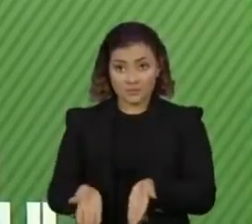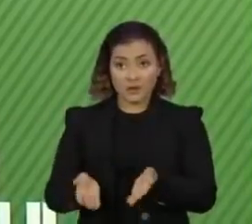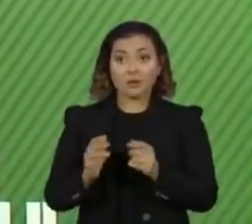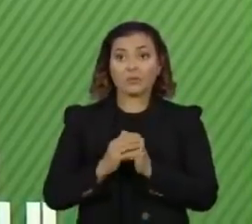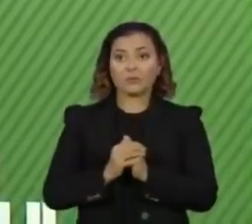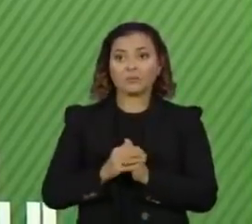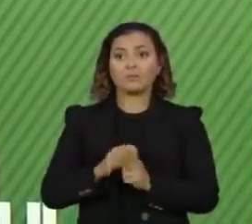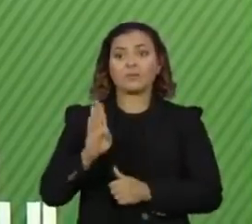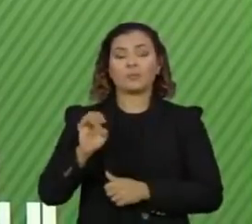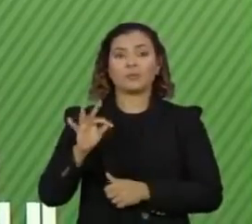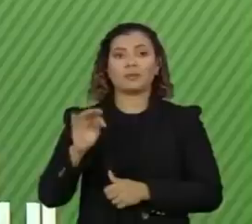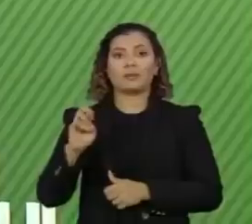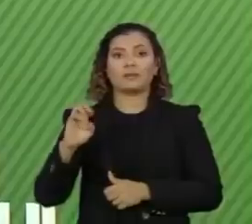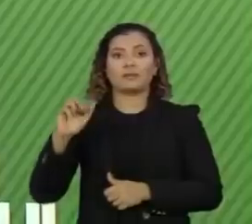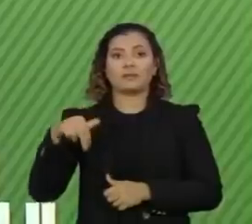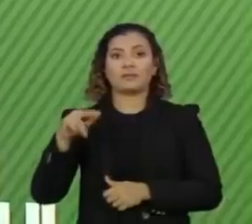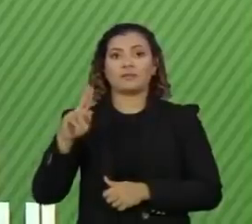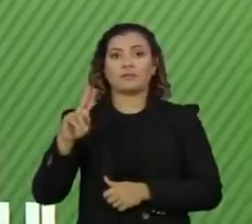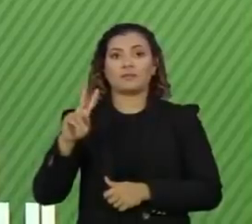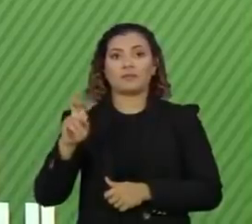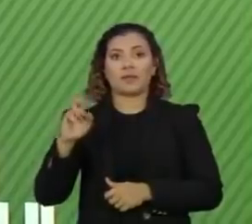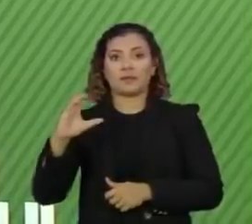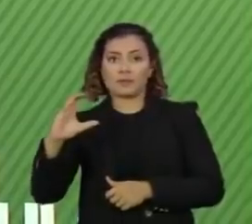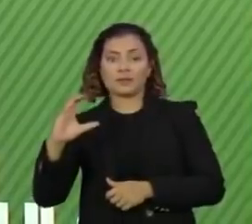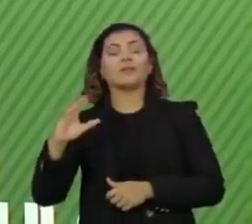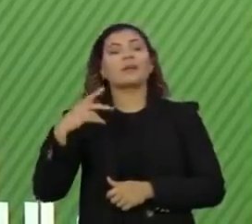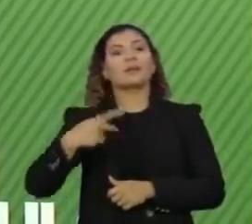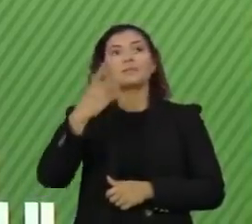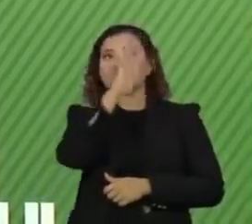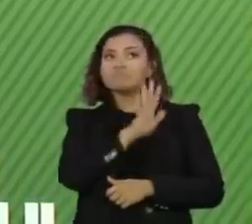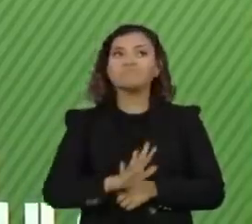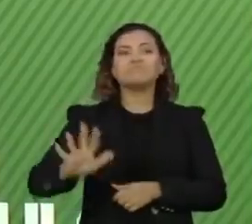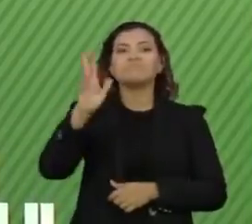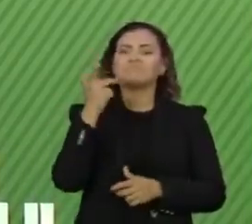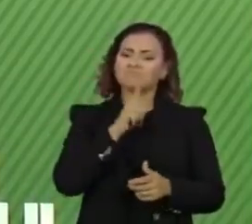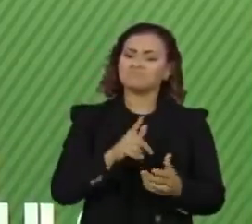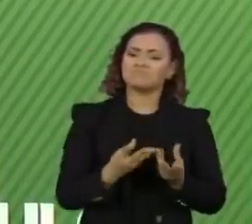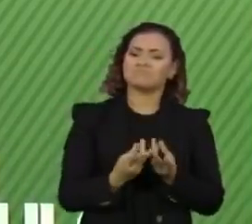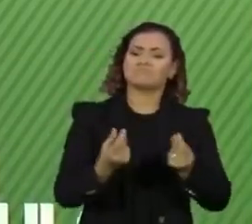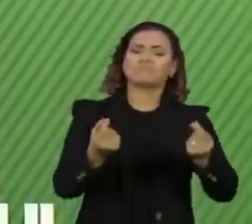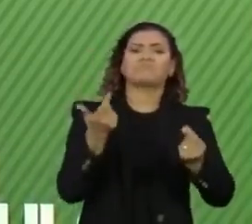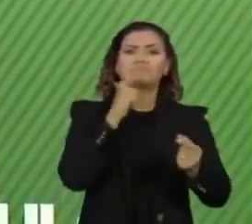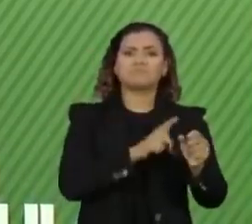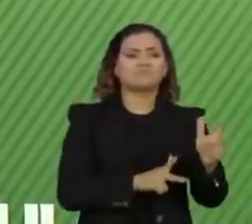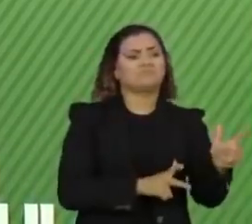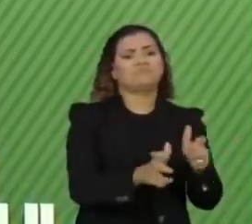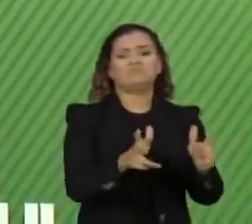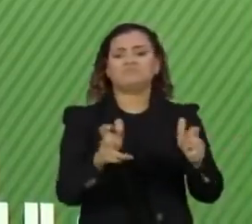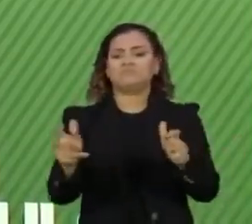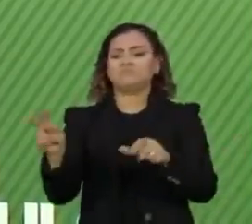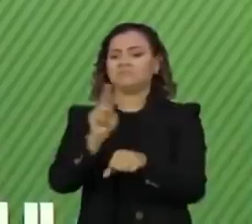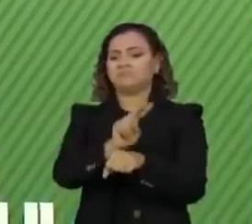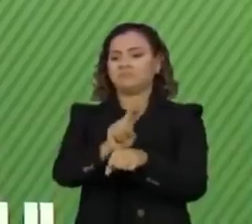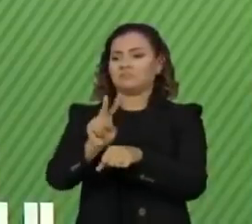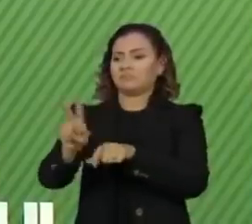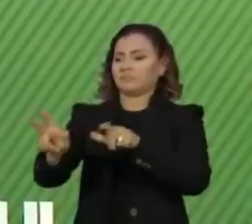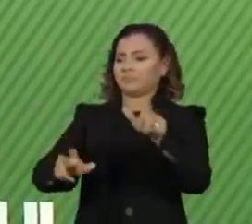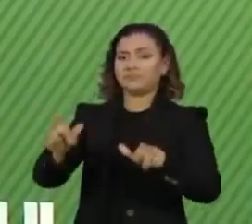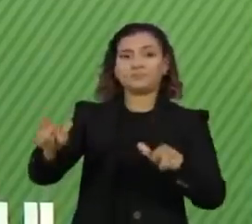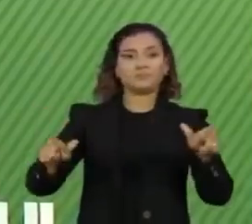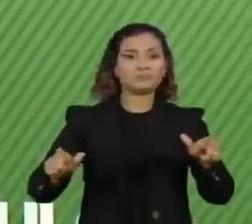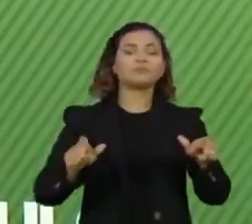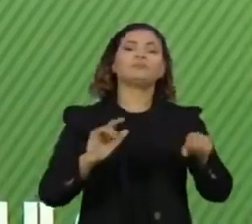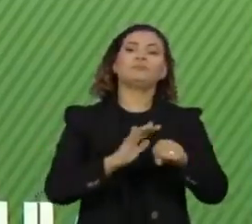Butanvac em todo o Brasil, com a eficácia e a capacidade de proteger as pessoas contra